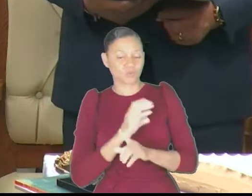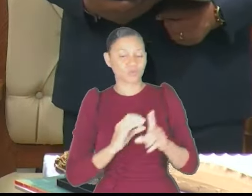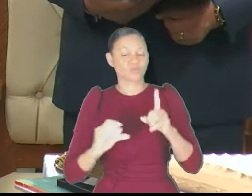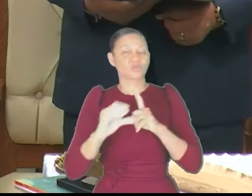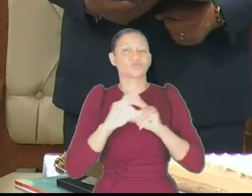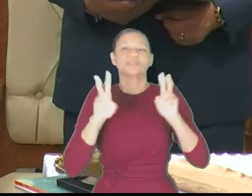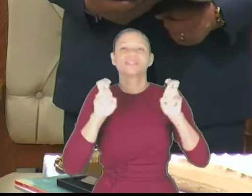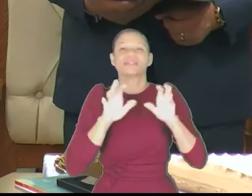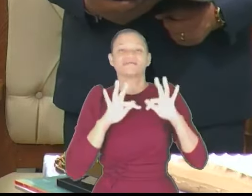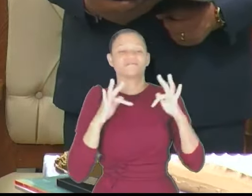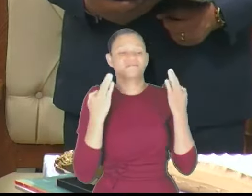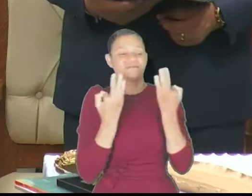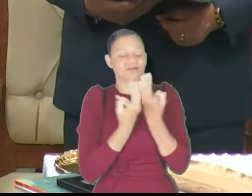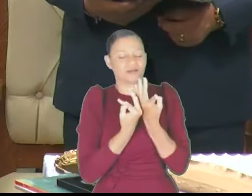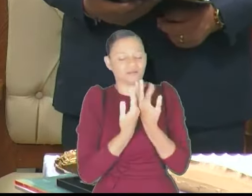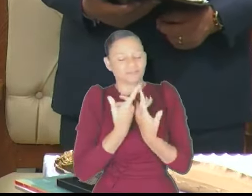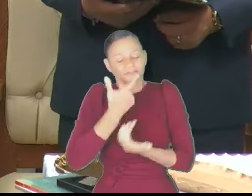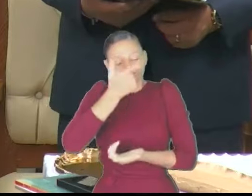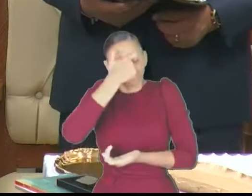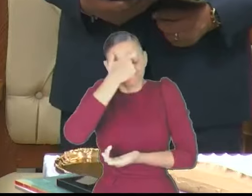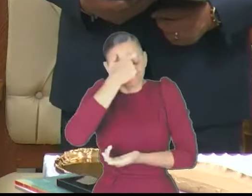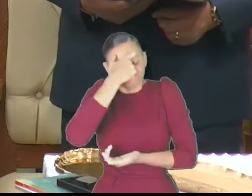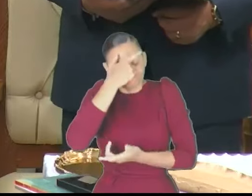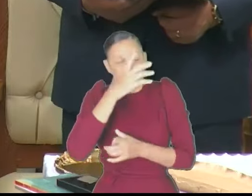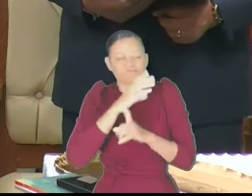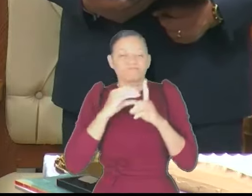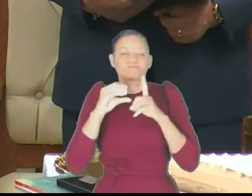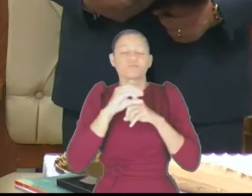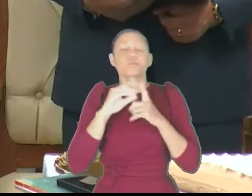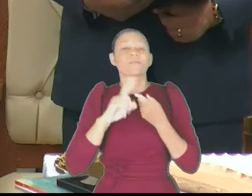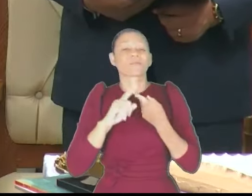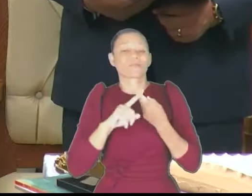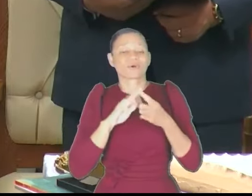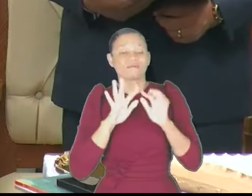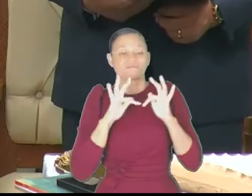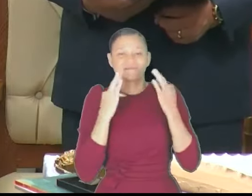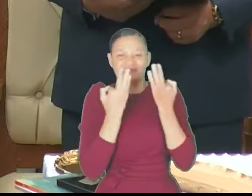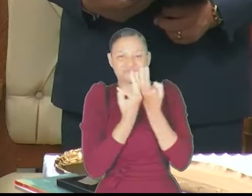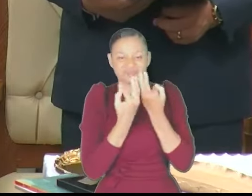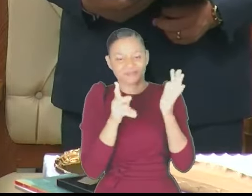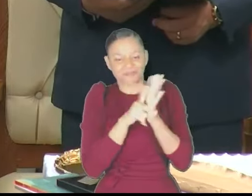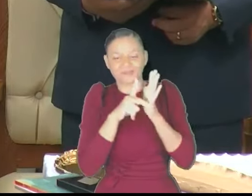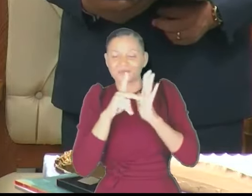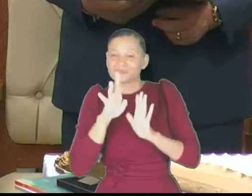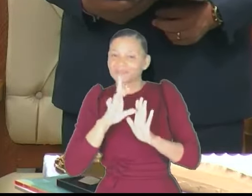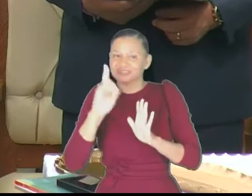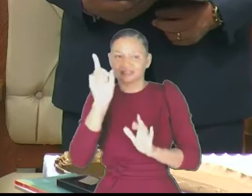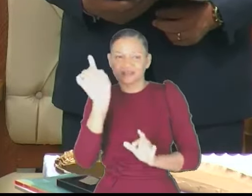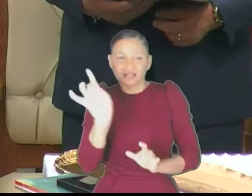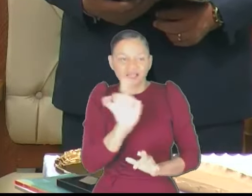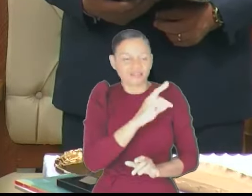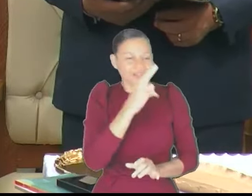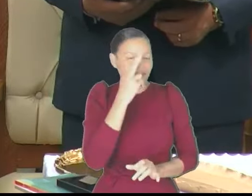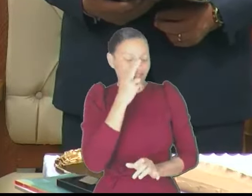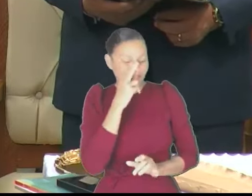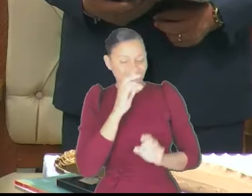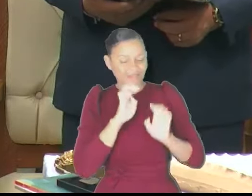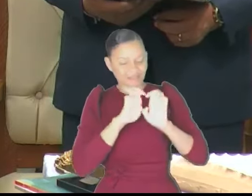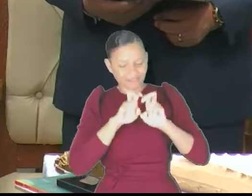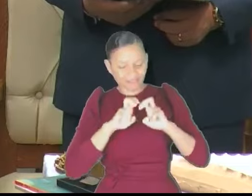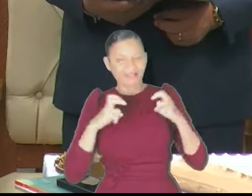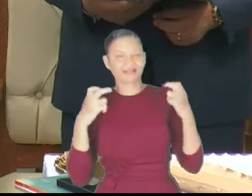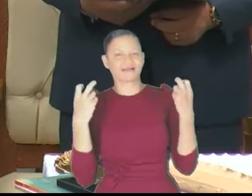de culto de conscientização, pois a família de Deus está em volta da mesa. Vamos para o primeiro